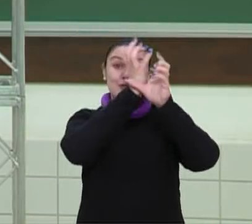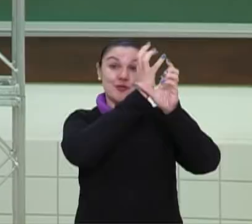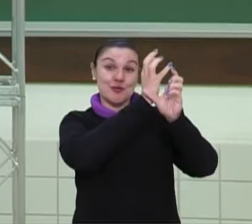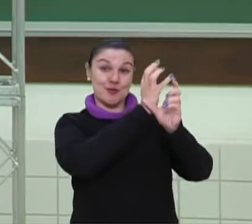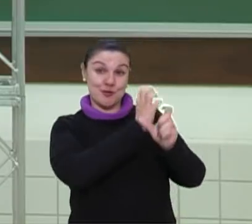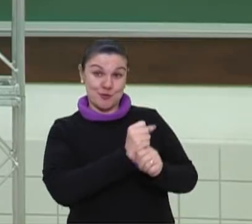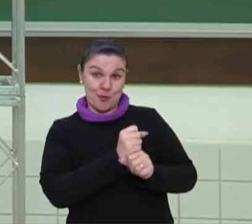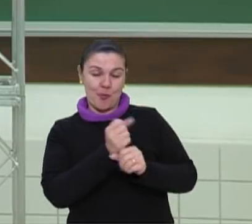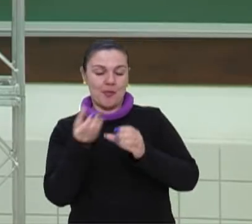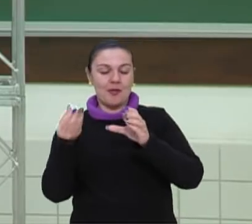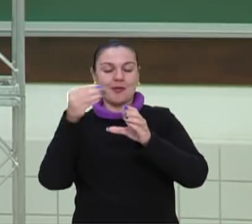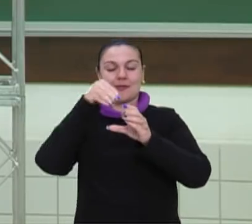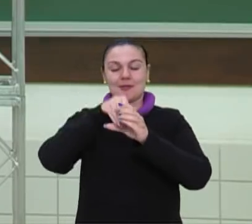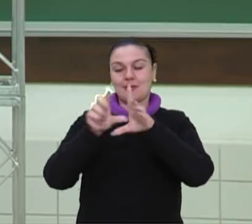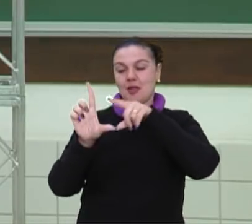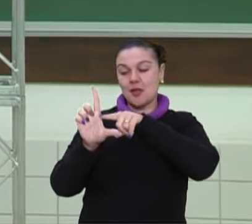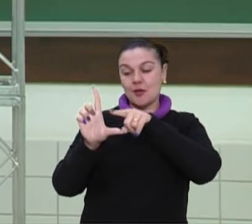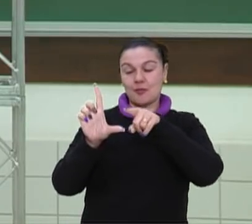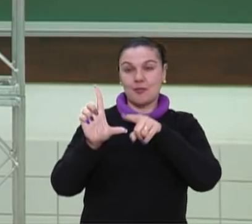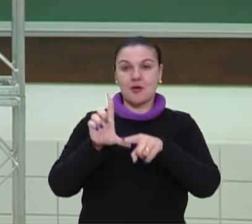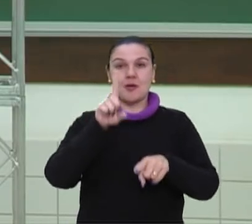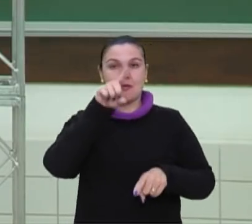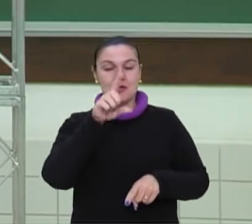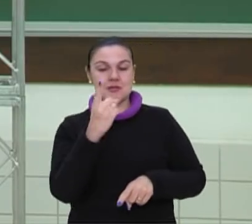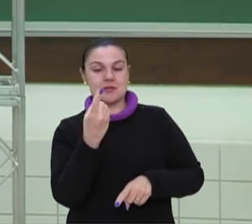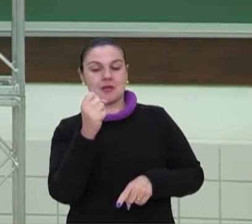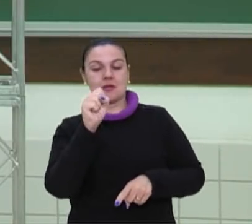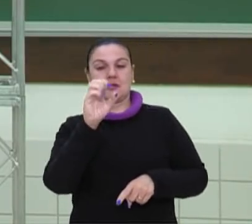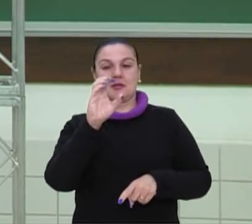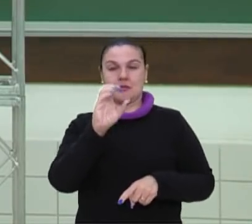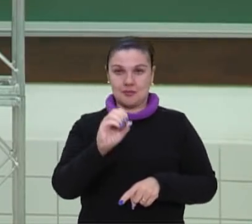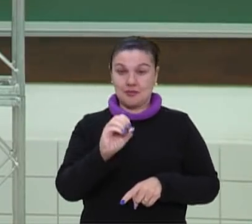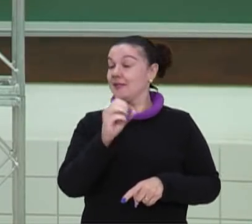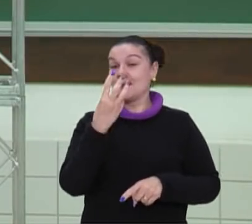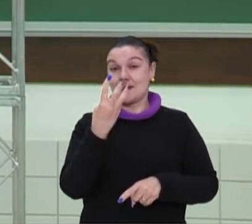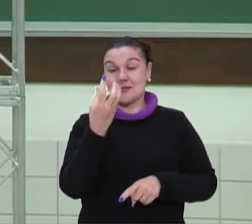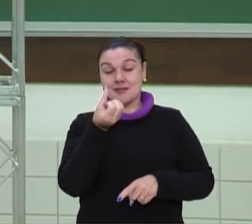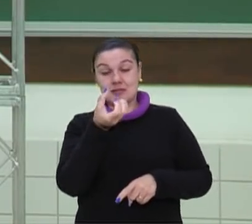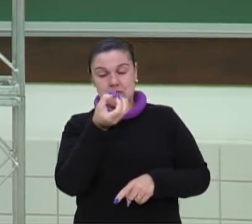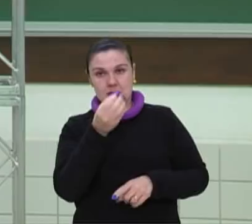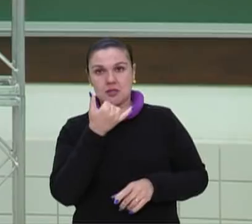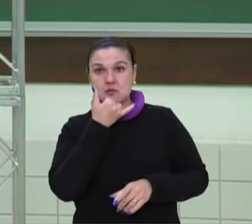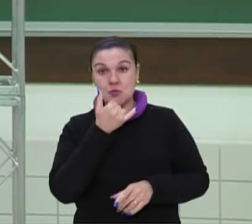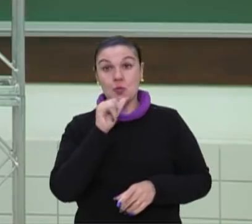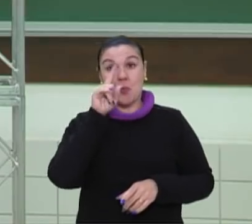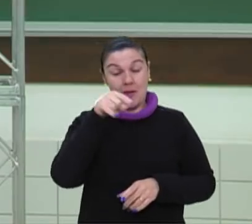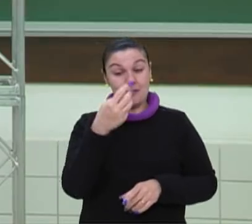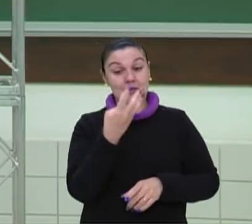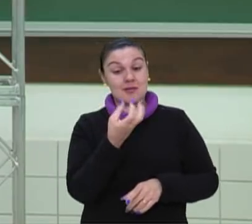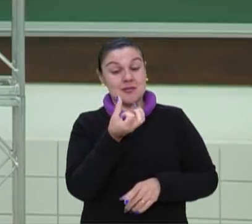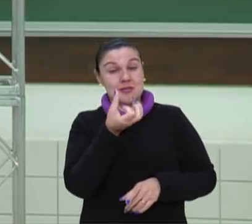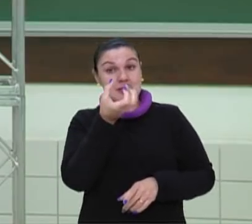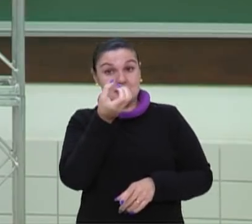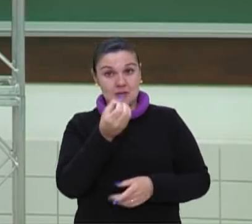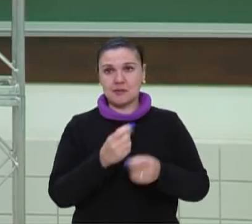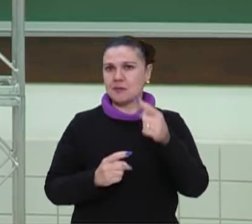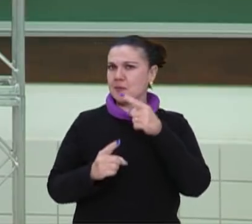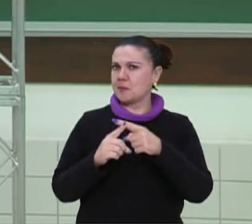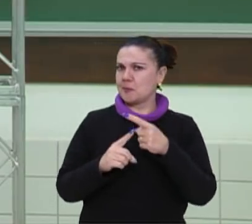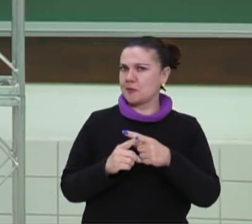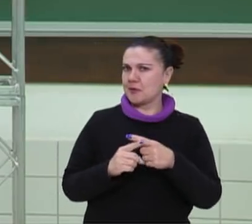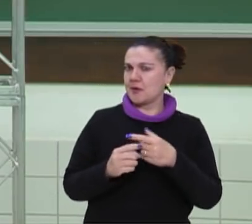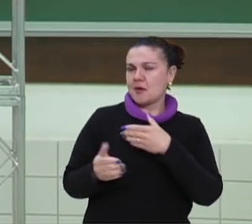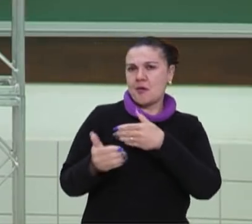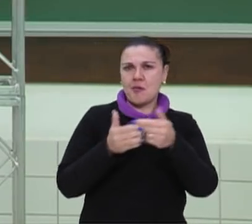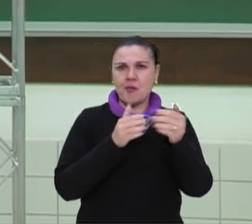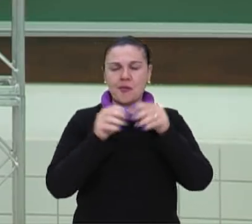dos ângulos internos de um quadrilátero vai ser sempre 360 graus. Por que 360? Porque em